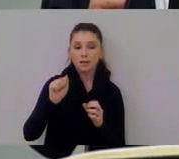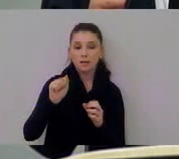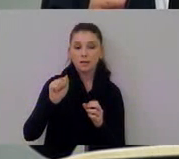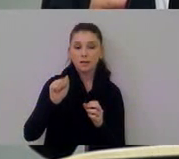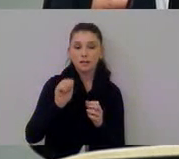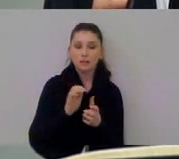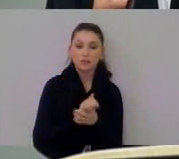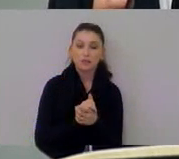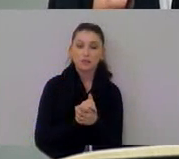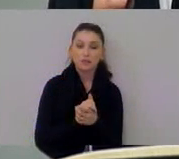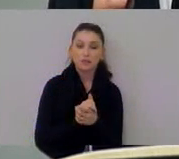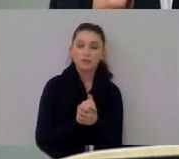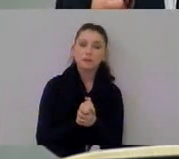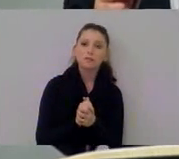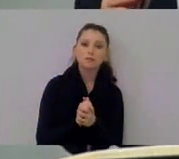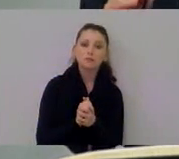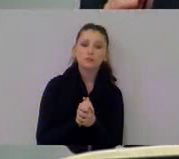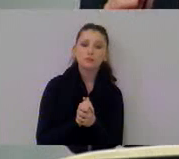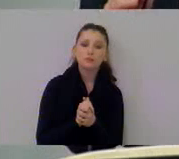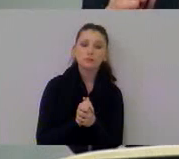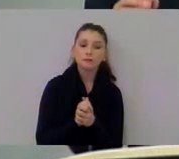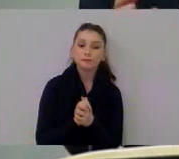Emerson. Então,